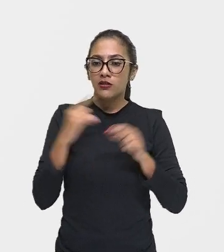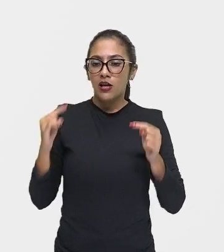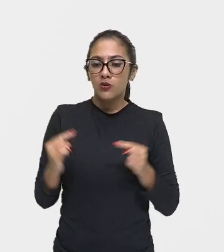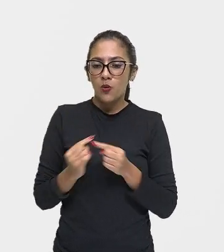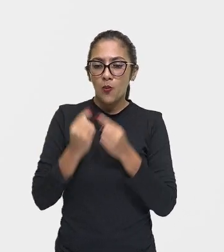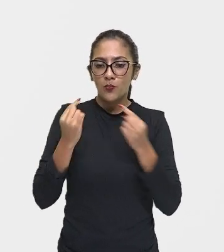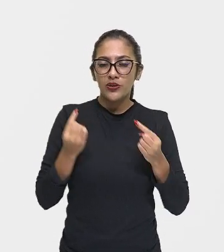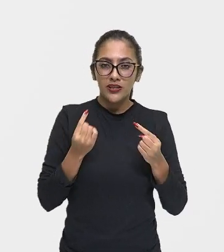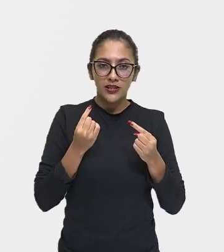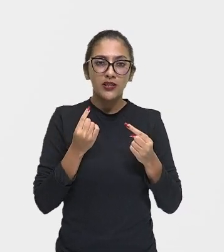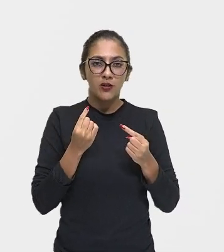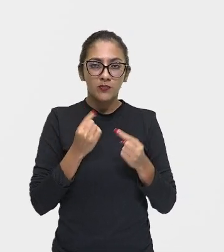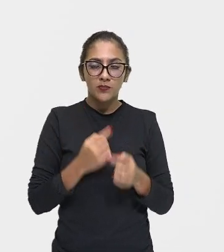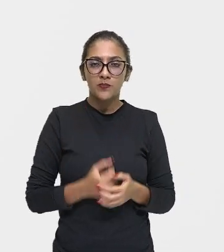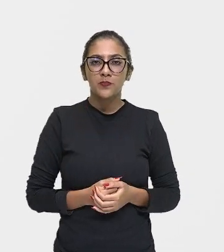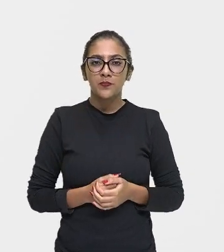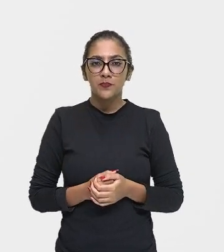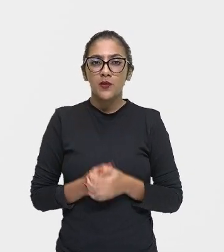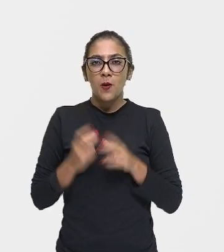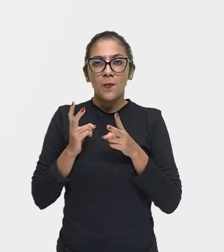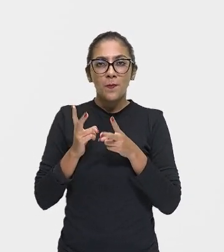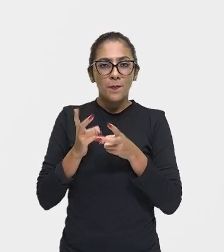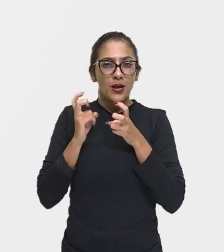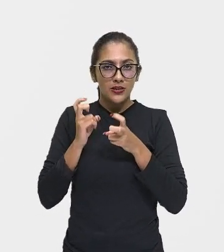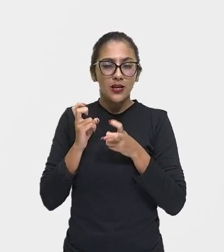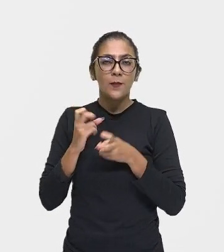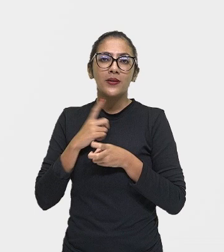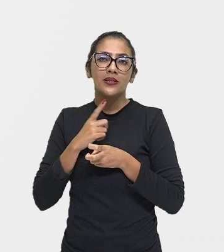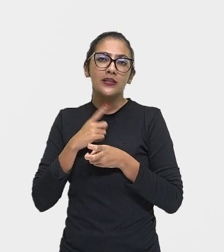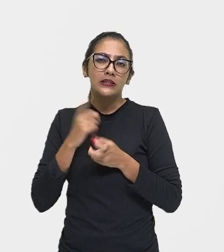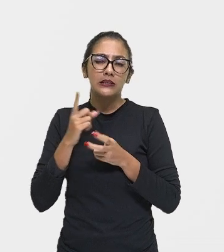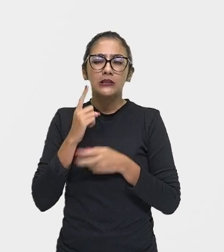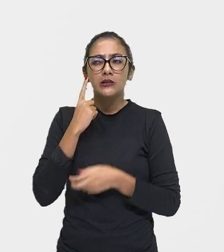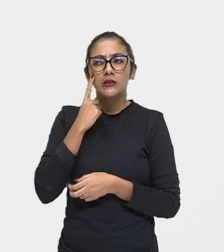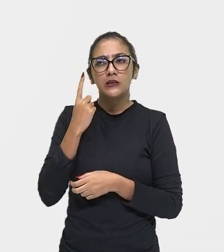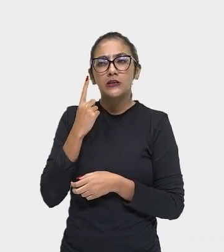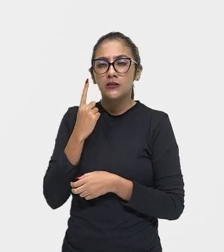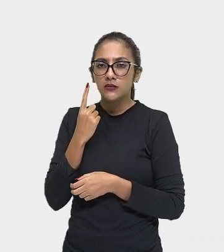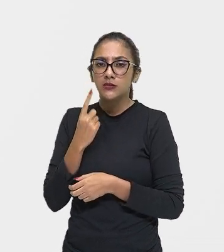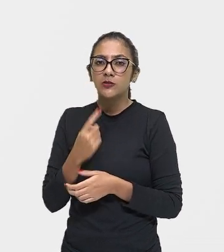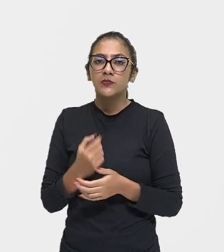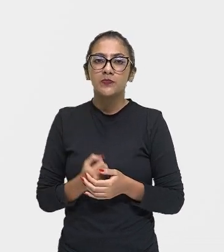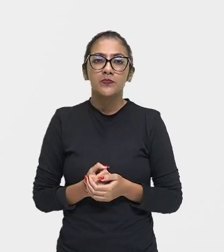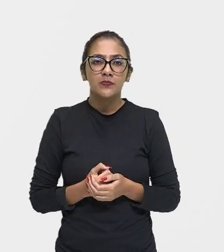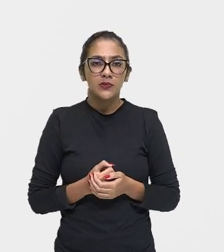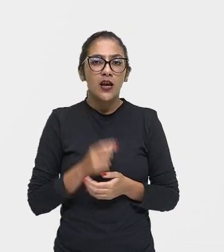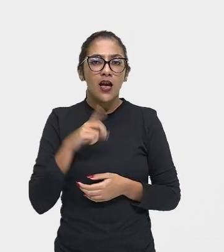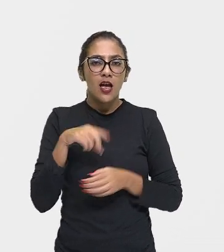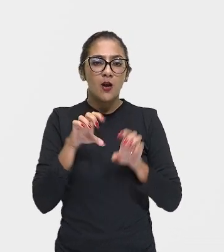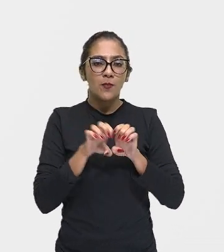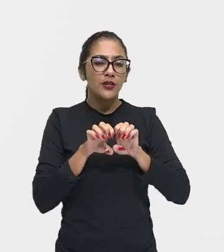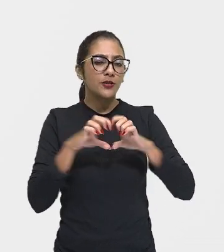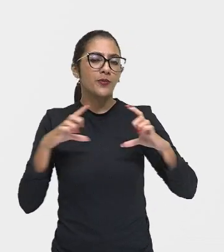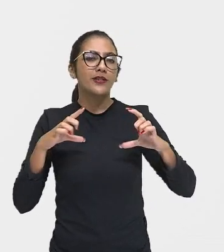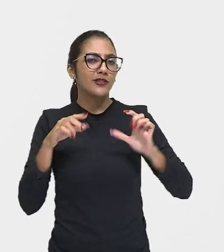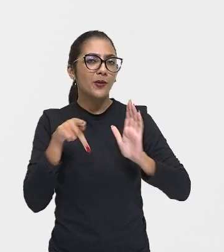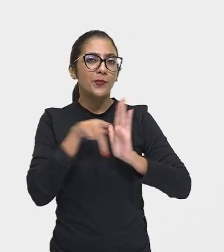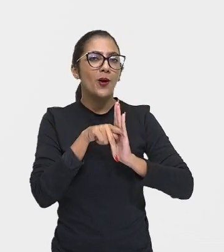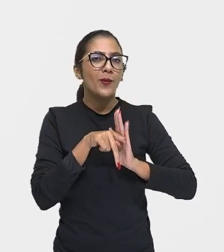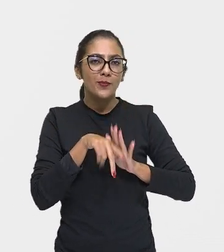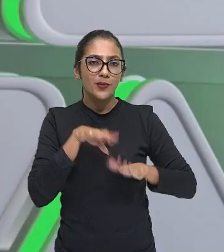força motora. Você observa que eu estou falando aí da expressão matemática